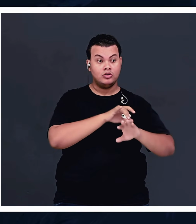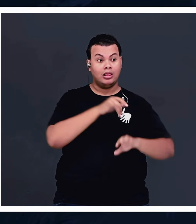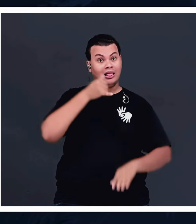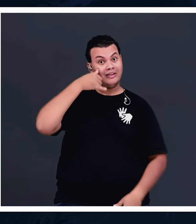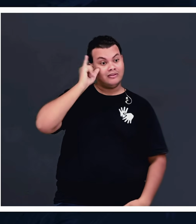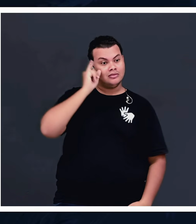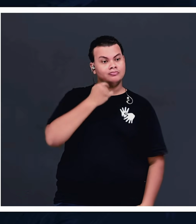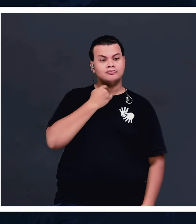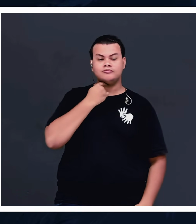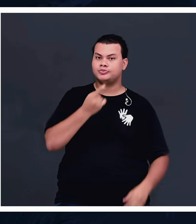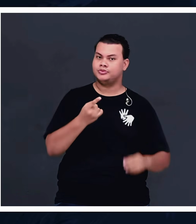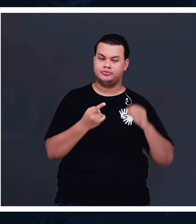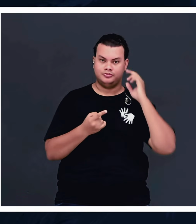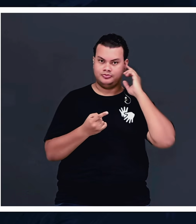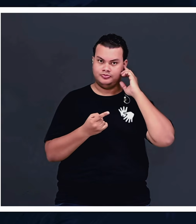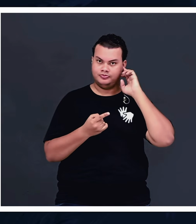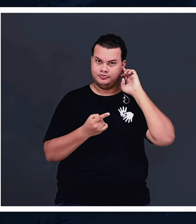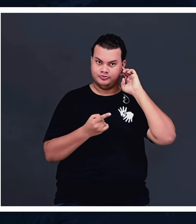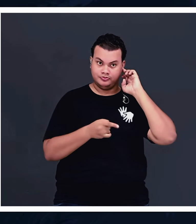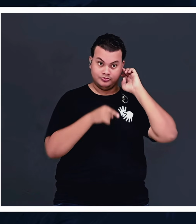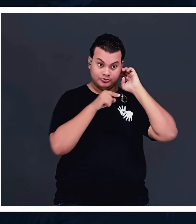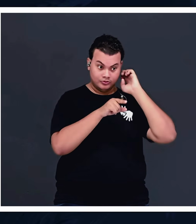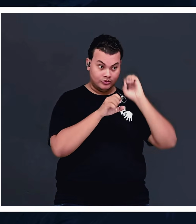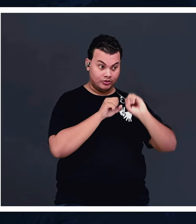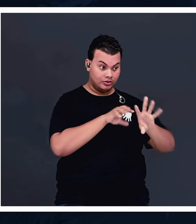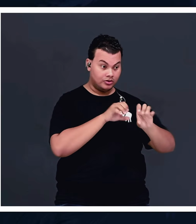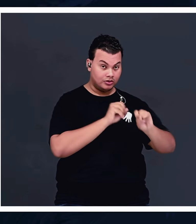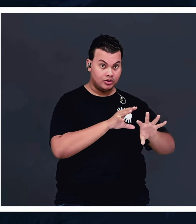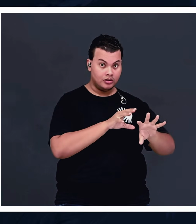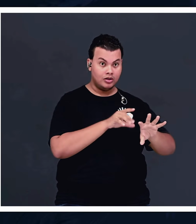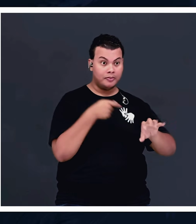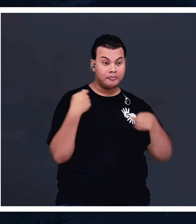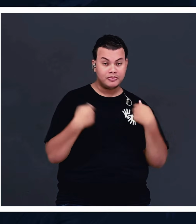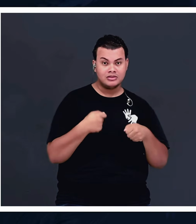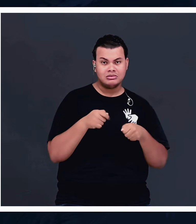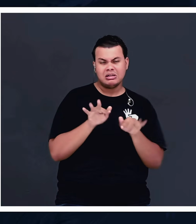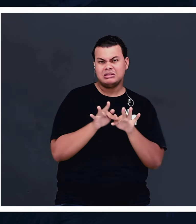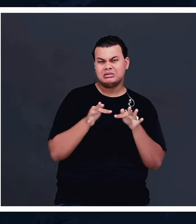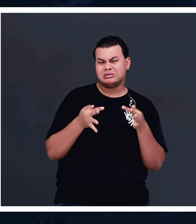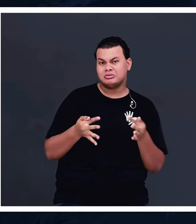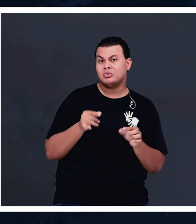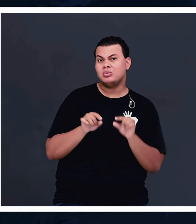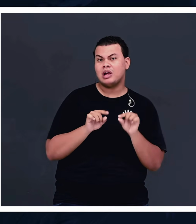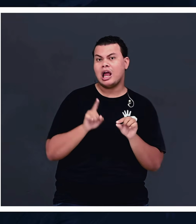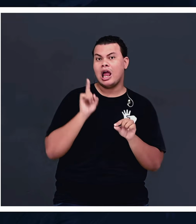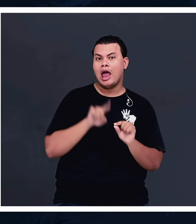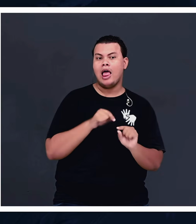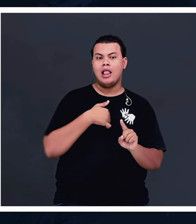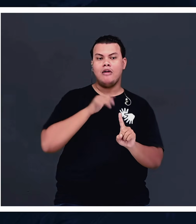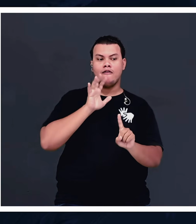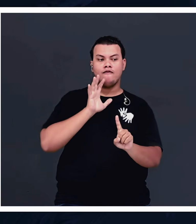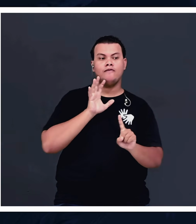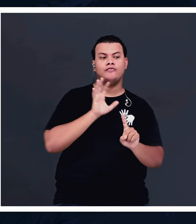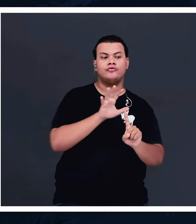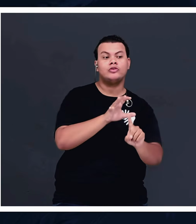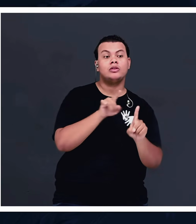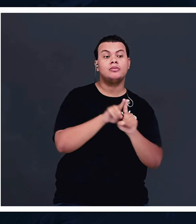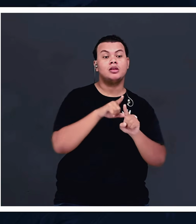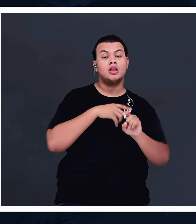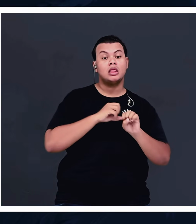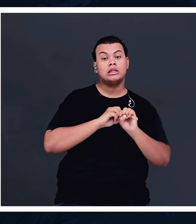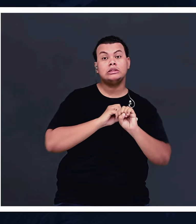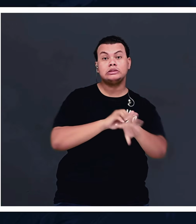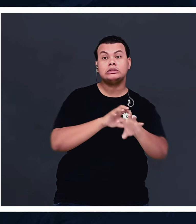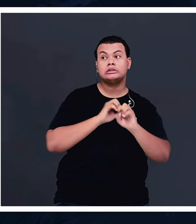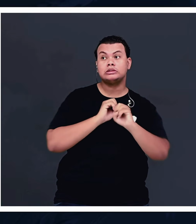inevitável. O discipulado, ele é, de forma muito simplificada, é a influência, é o ensino, vamos